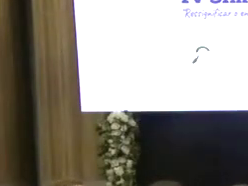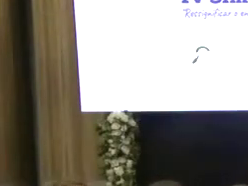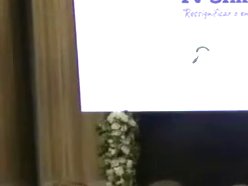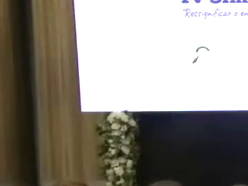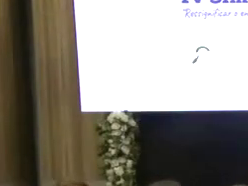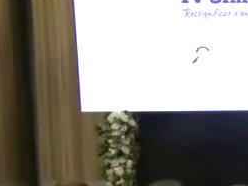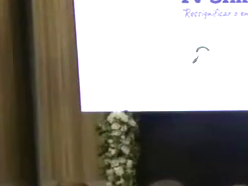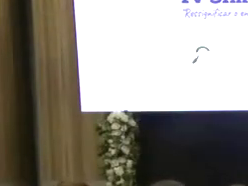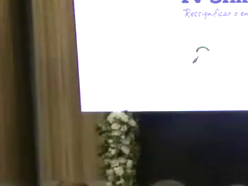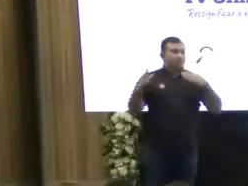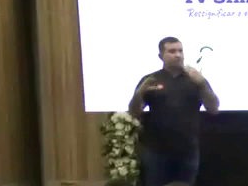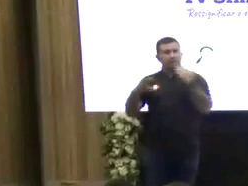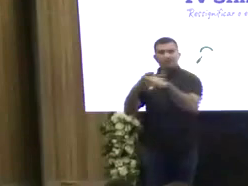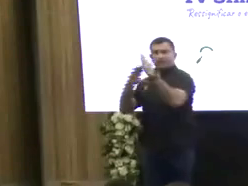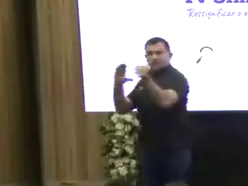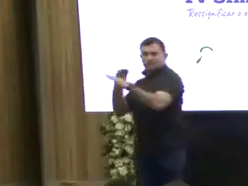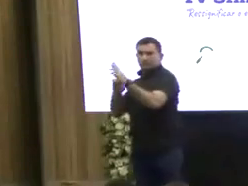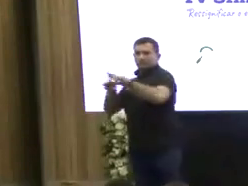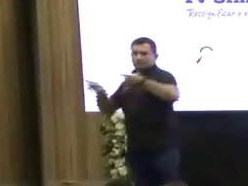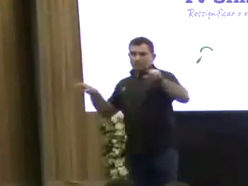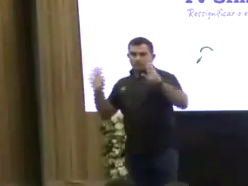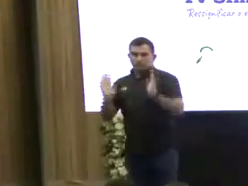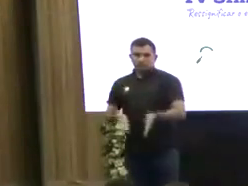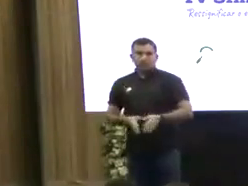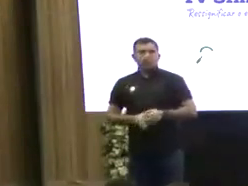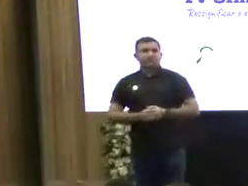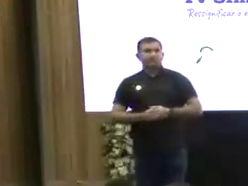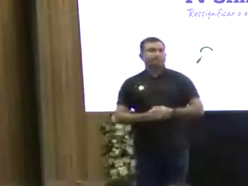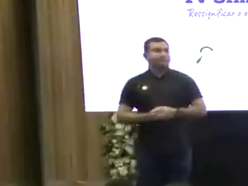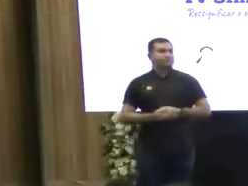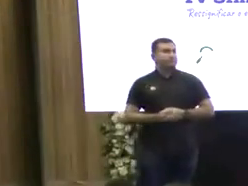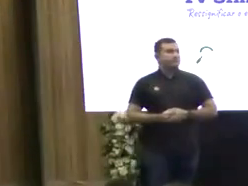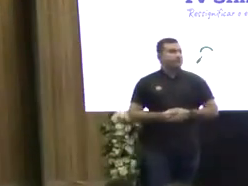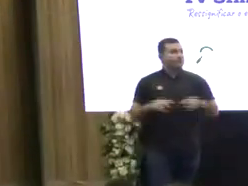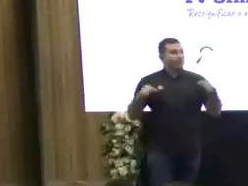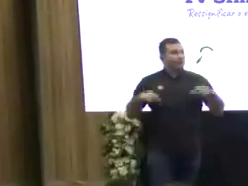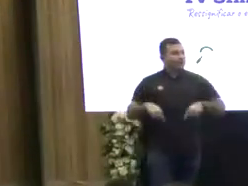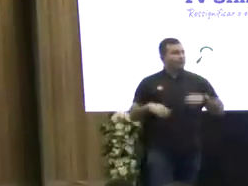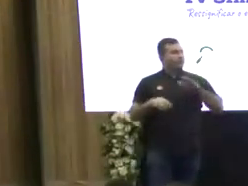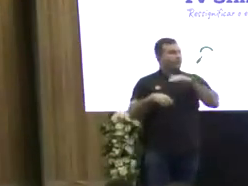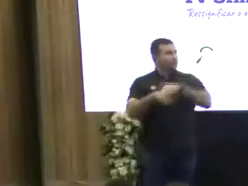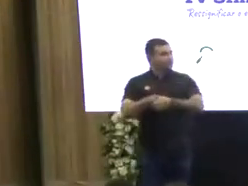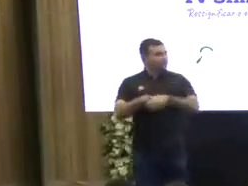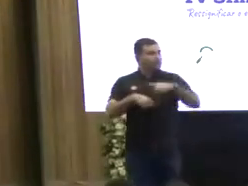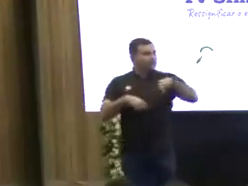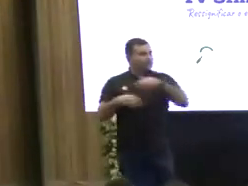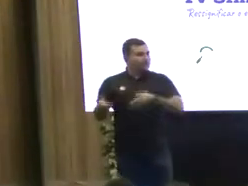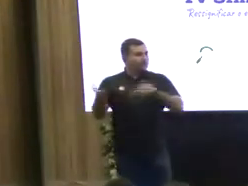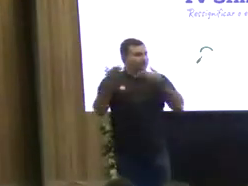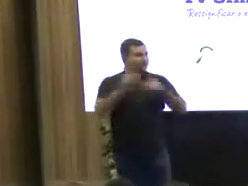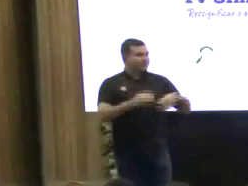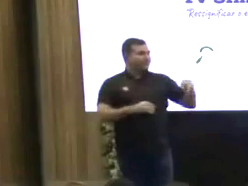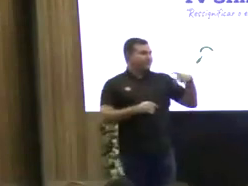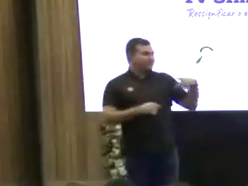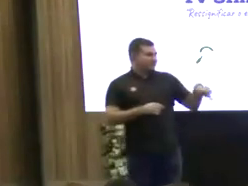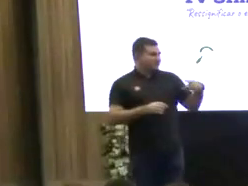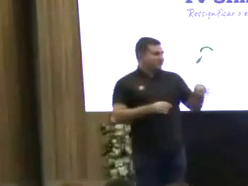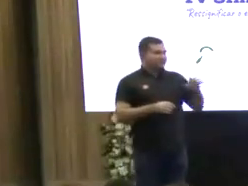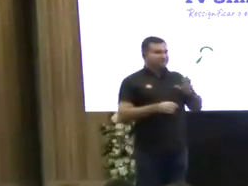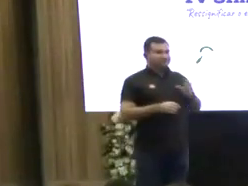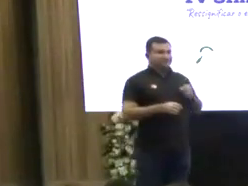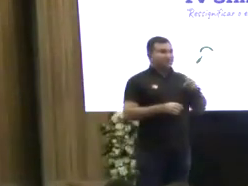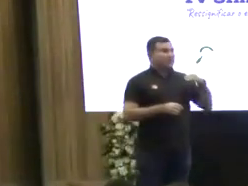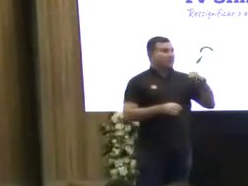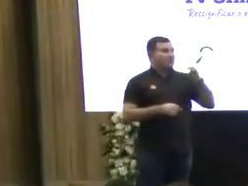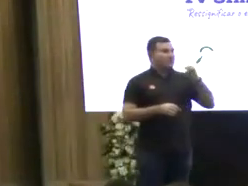retornem a seus lugares. Bem, iniciamos os trabalhos da noite e convidamos a professora querida